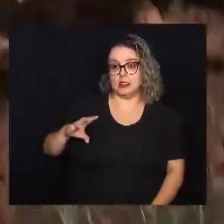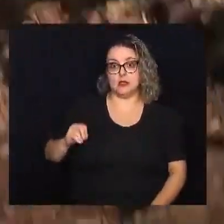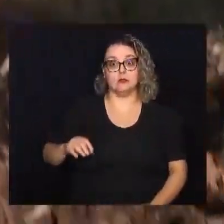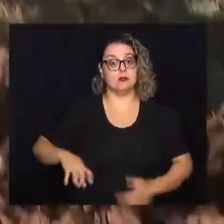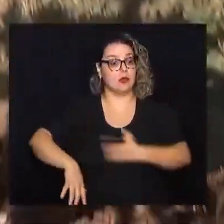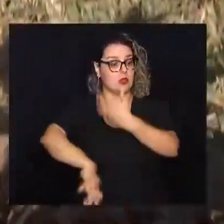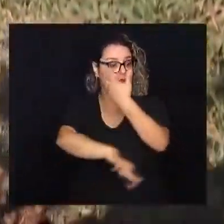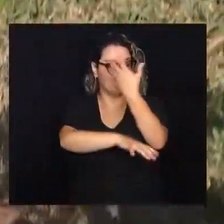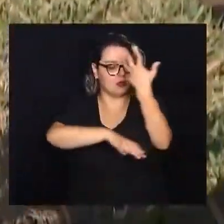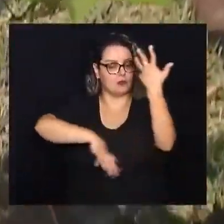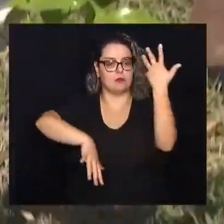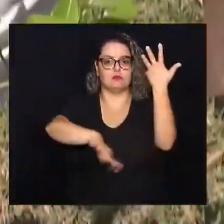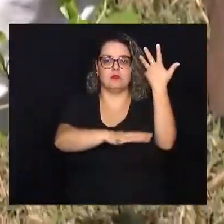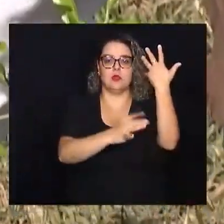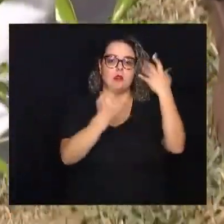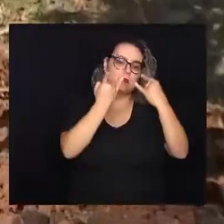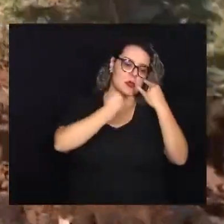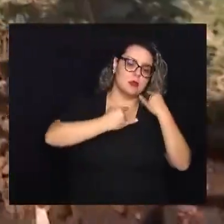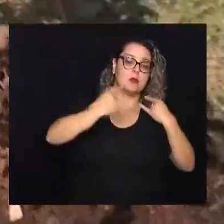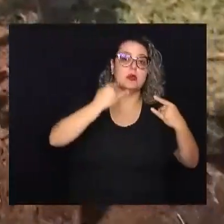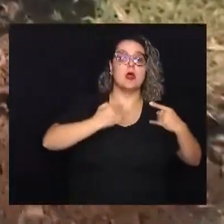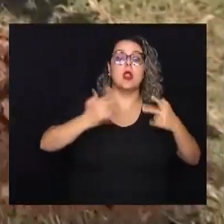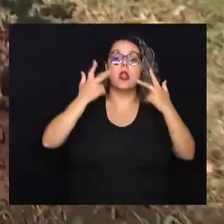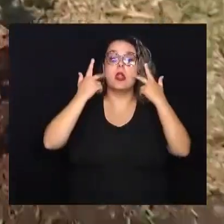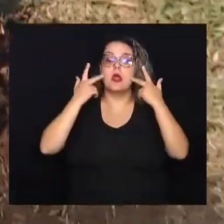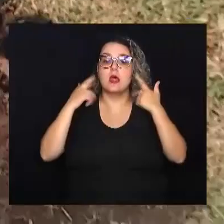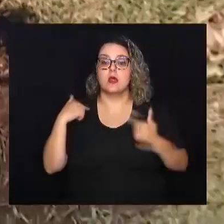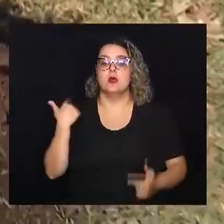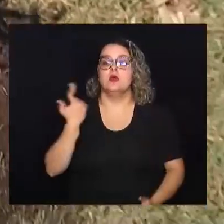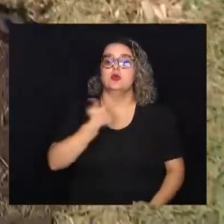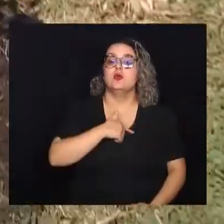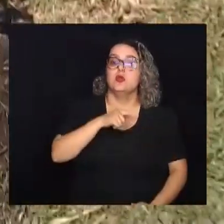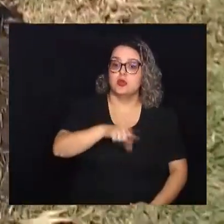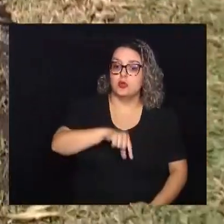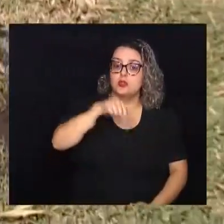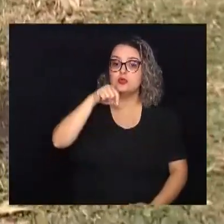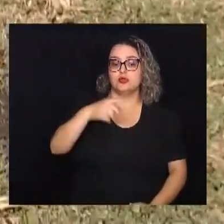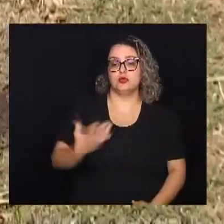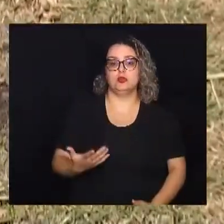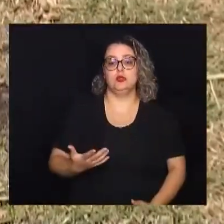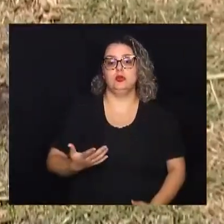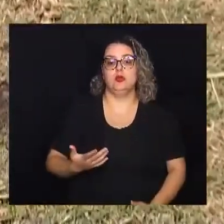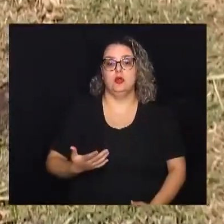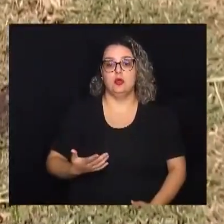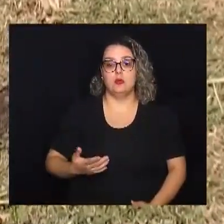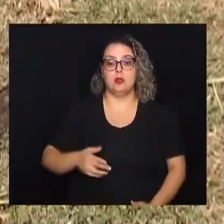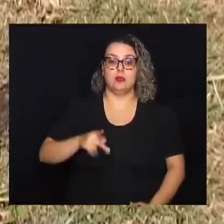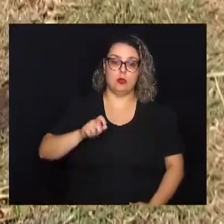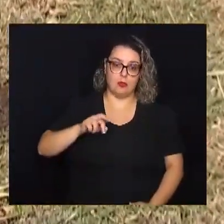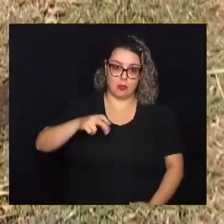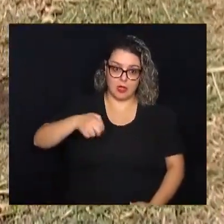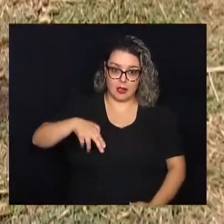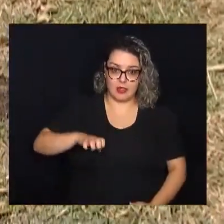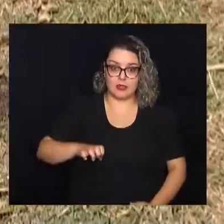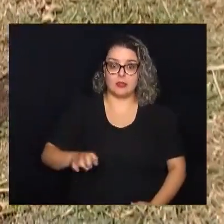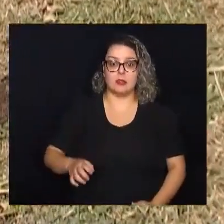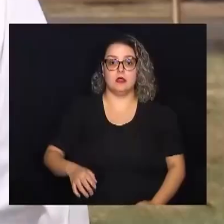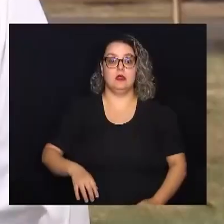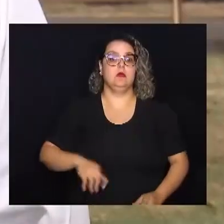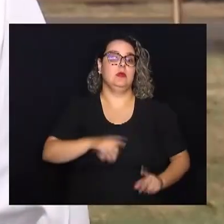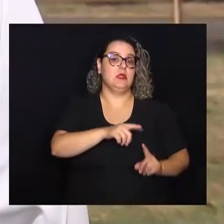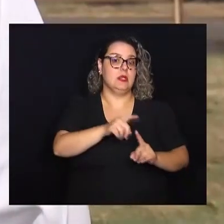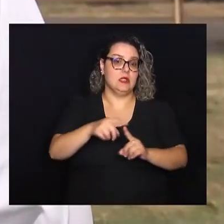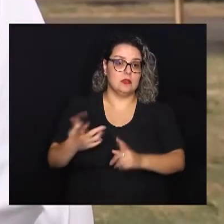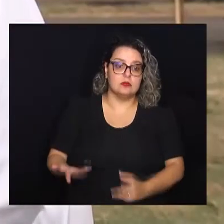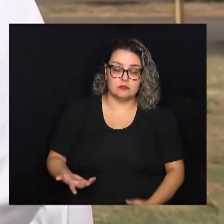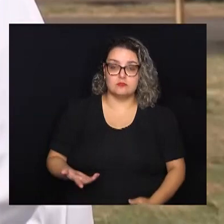e tenha uma inspiração natural então nós estamos optando pelo parque e também por esse tipo que segue orientação até